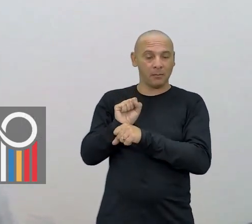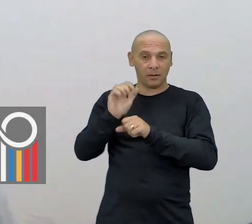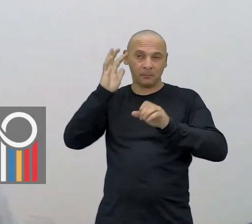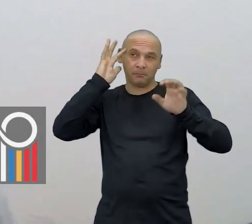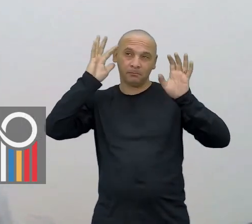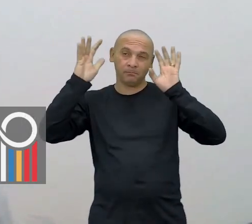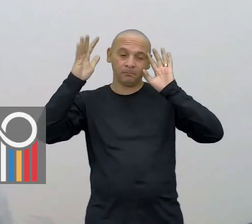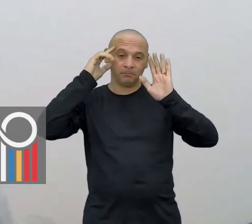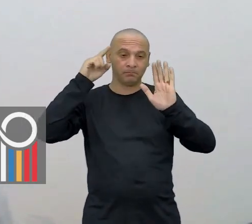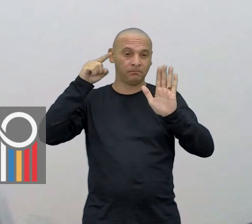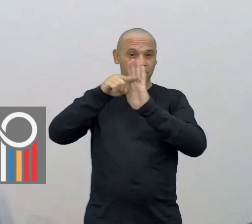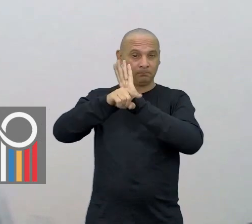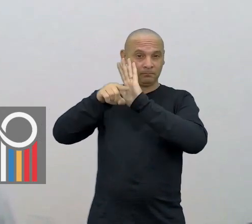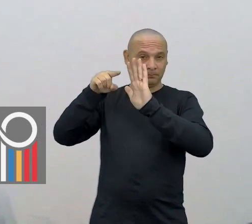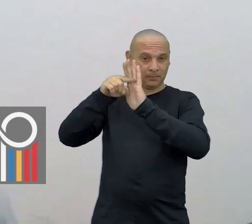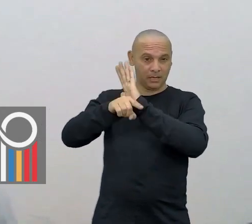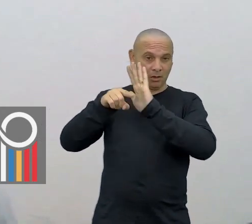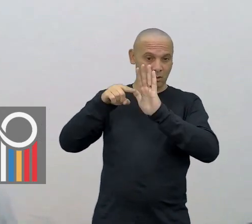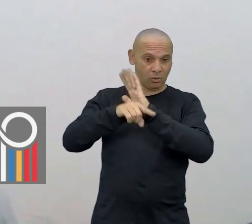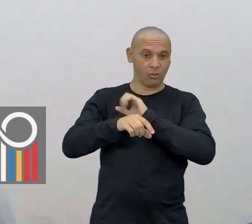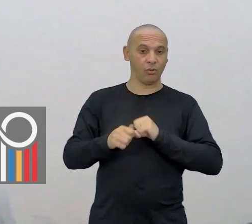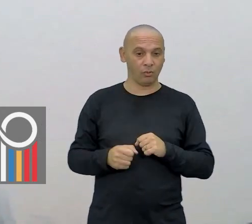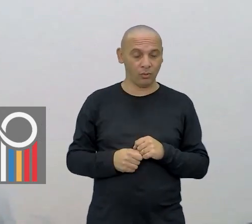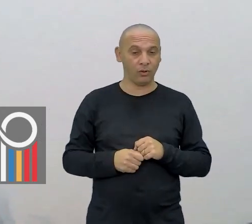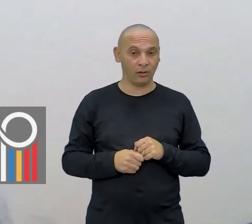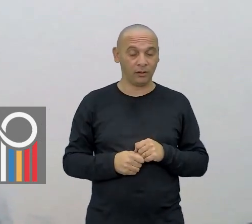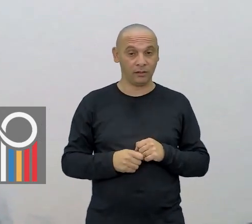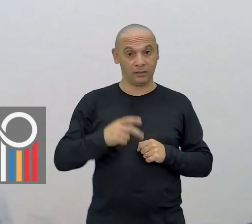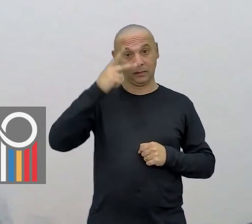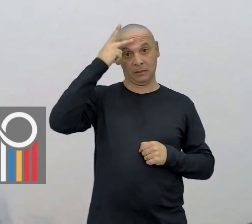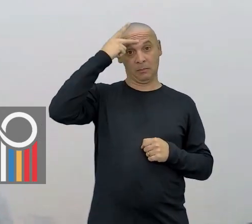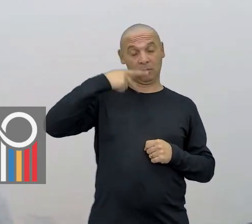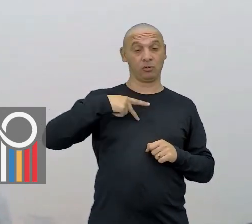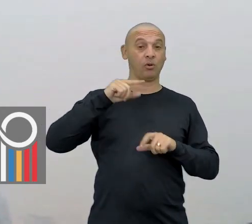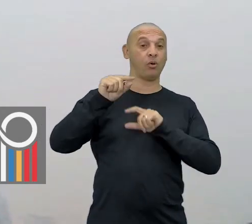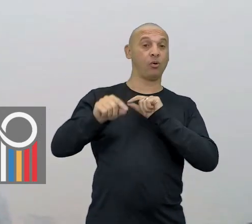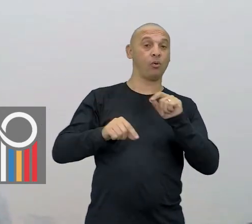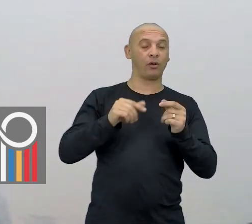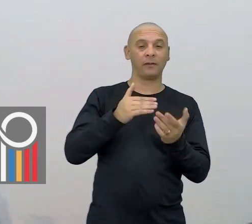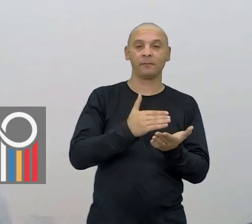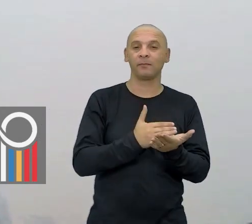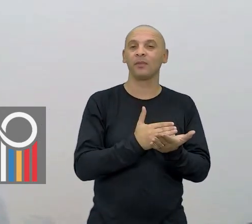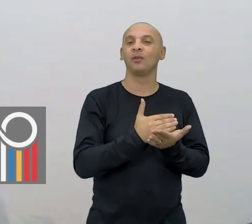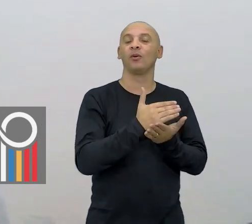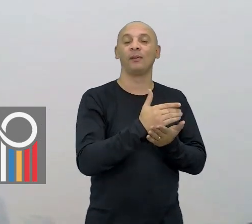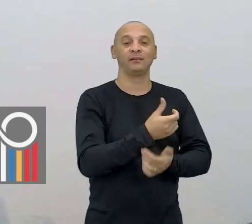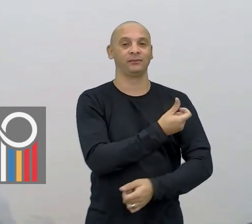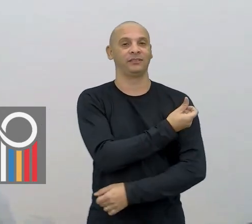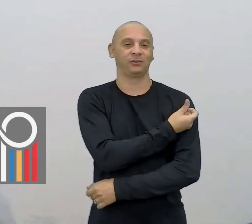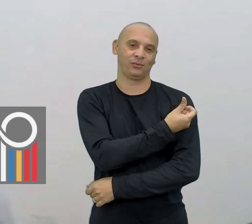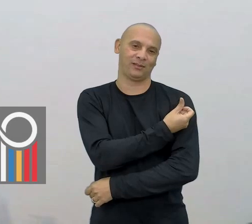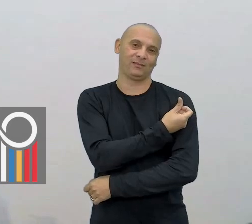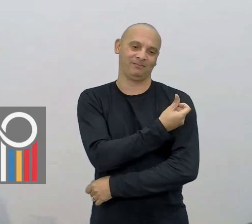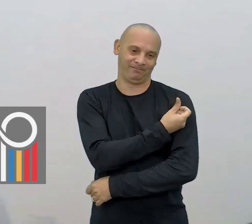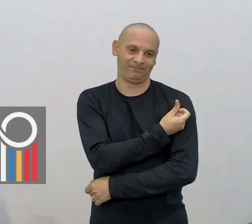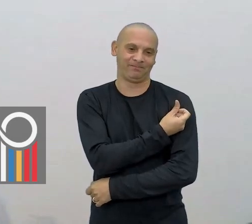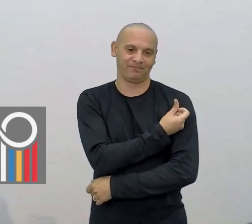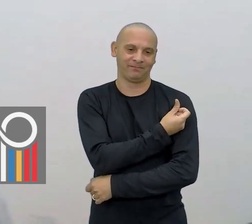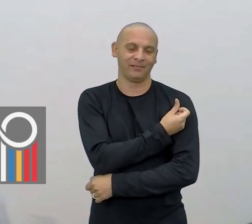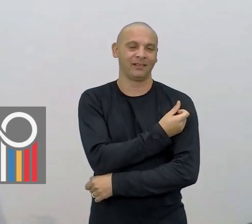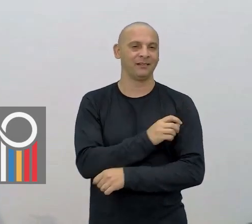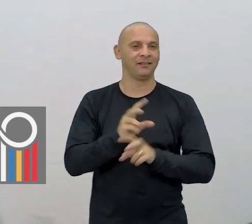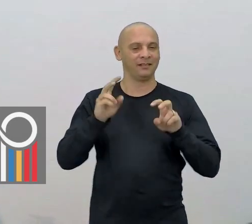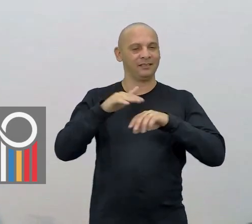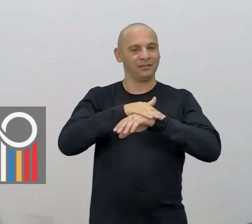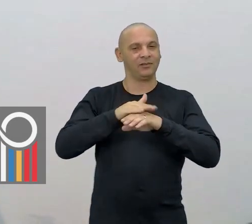dessa pergunta, tá? O relato pessoal está sendo introduzido no 6º ano. Possivelmente ele foi citado